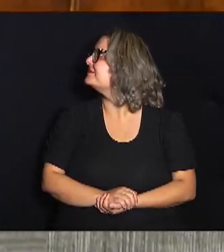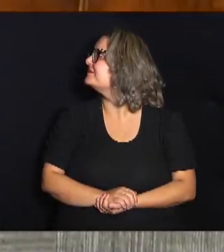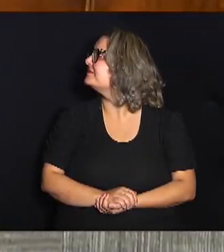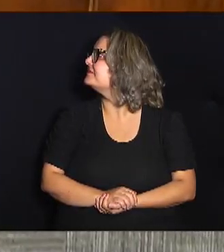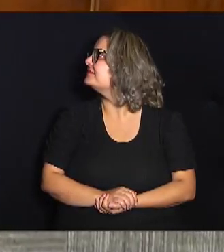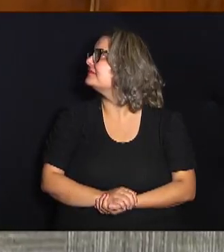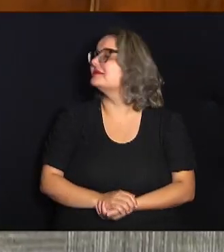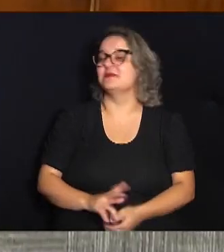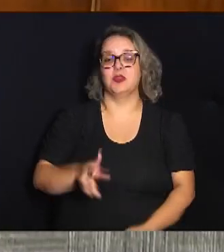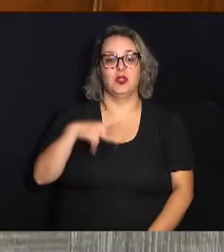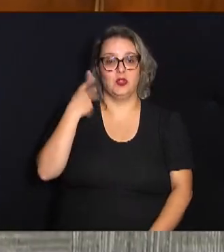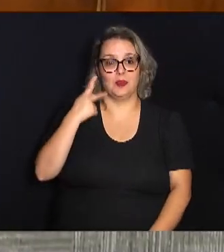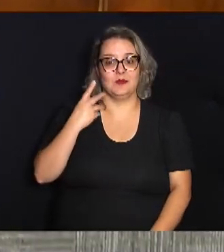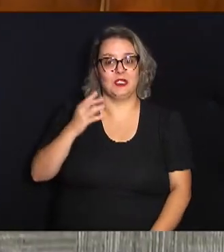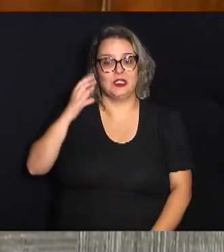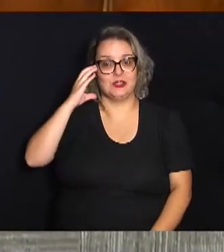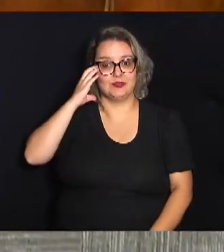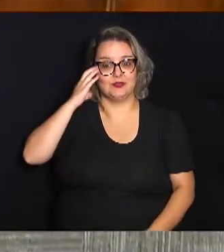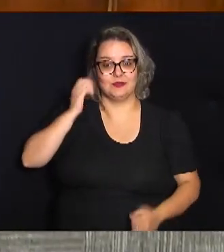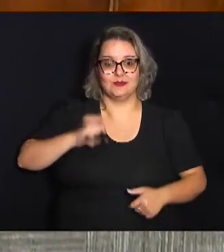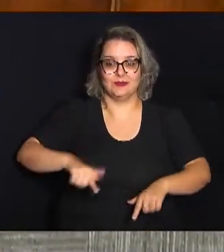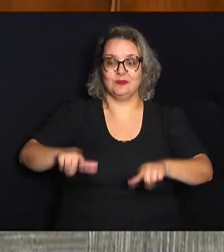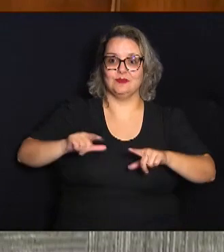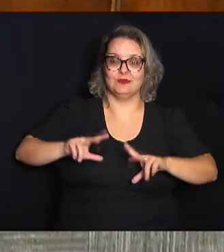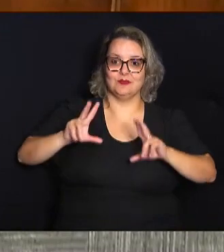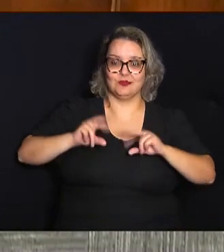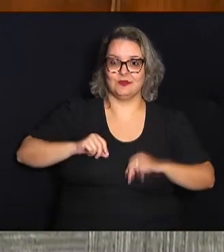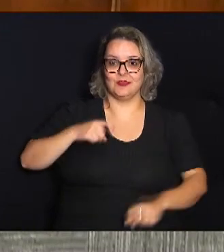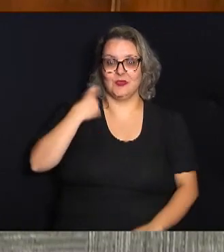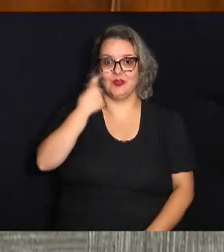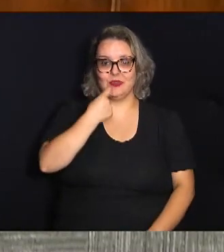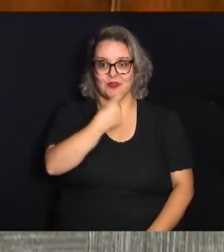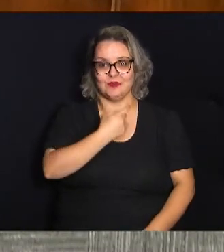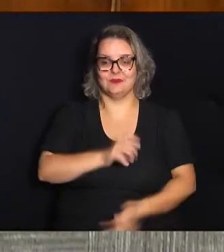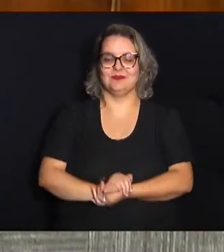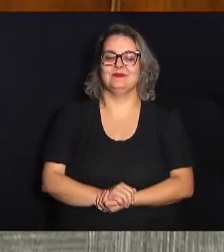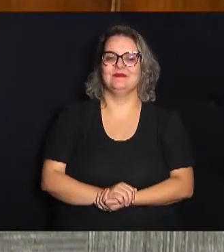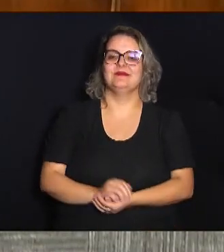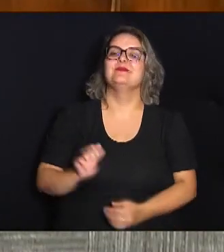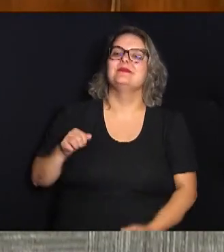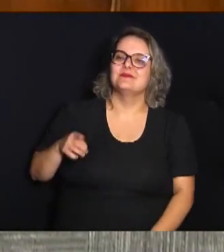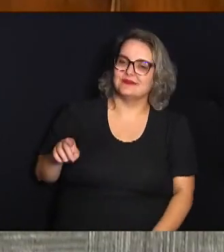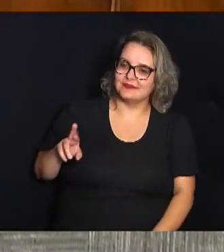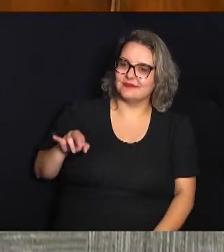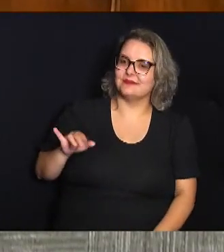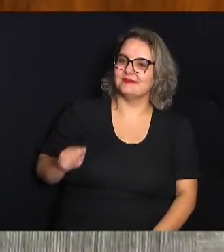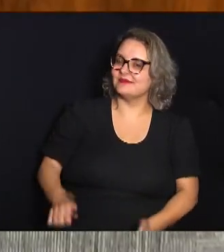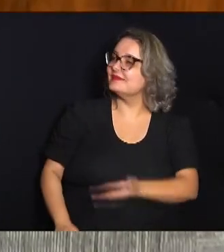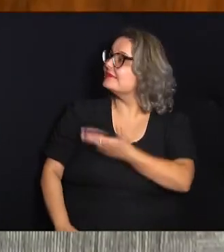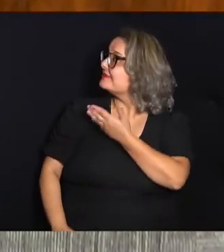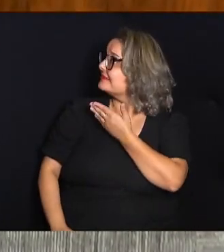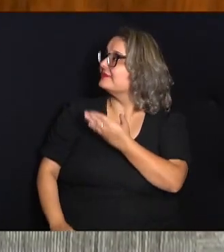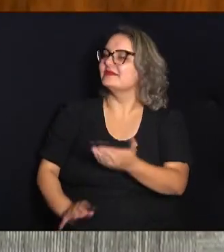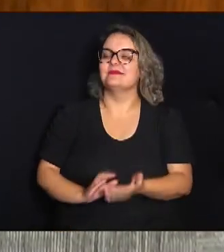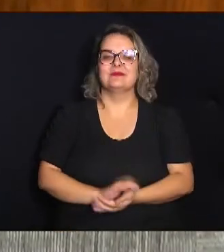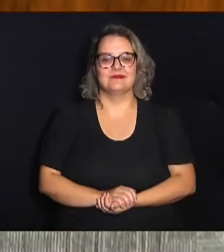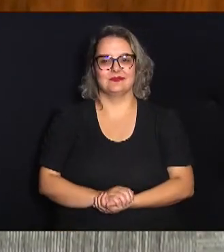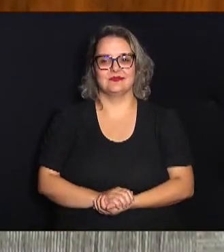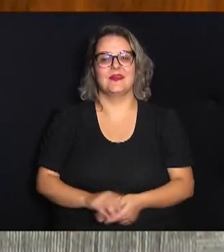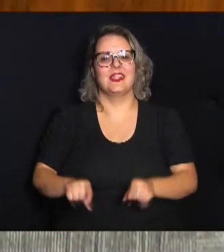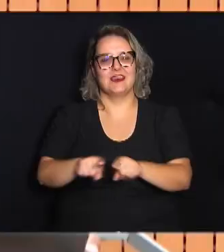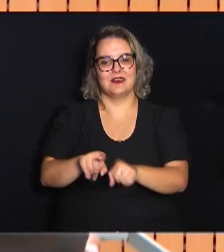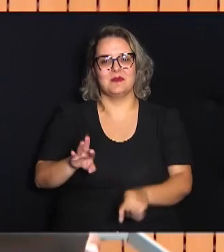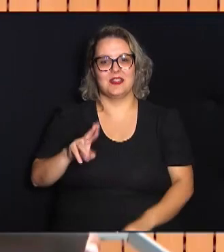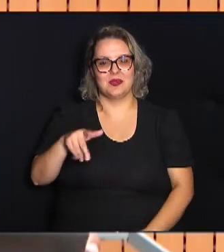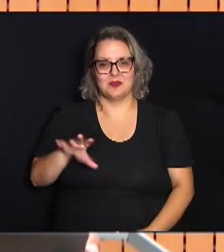O vereador Luiz Cirilo entregou o diploma de mérito odontológico a Andréia Rolfe Costa Jordão e a Bruna